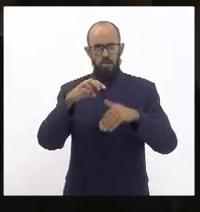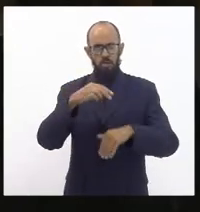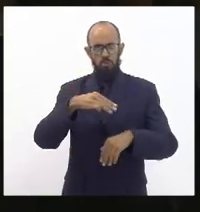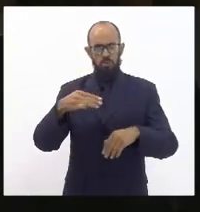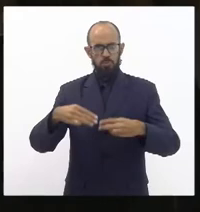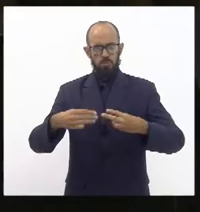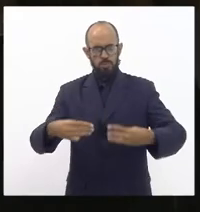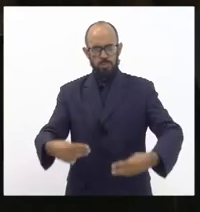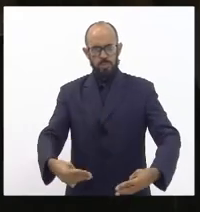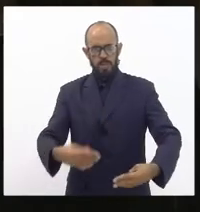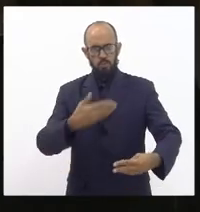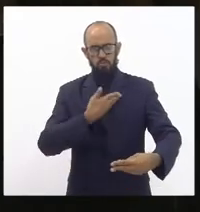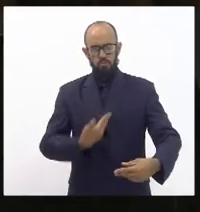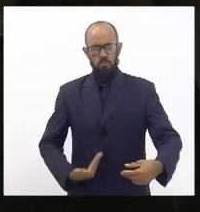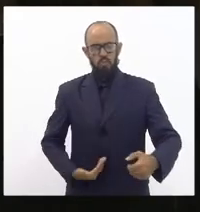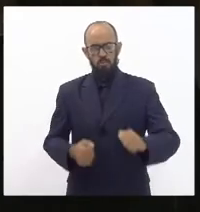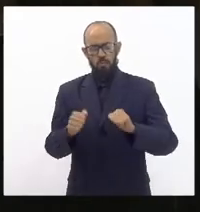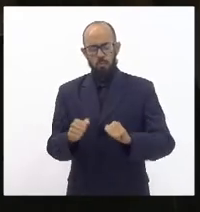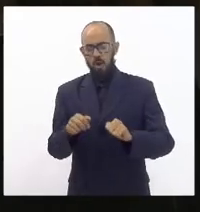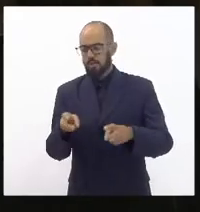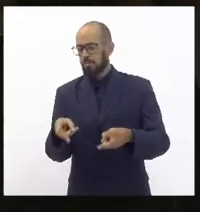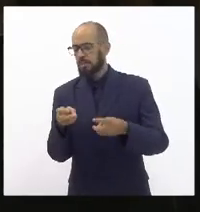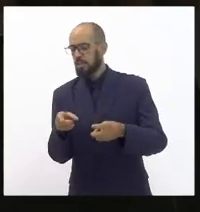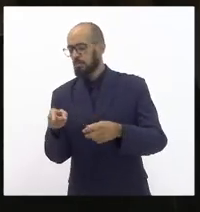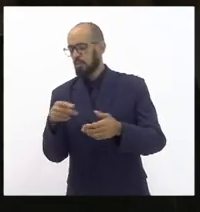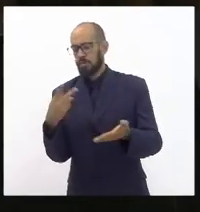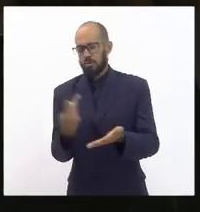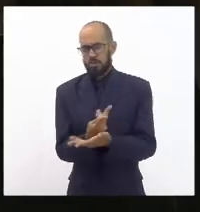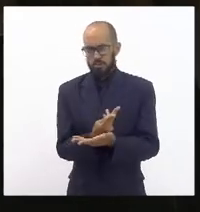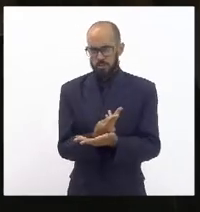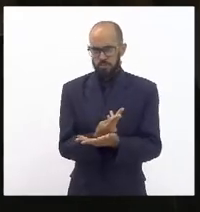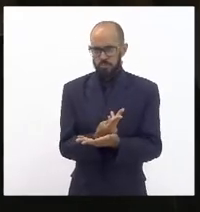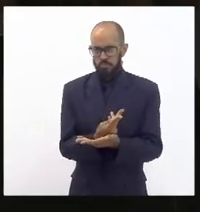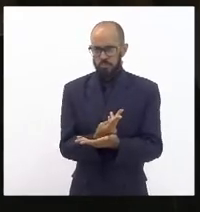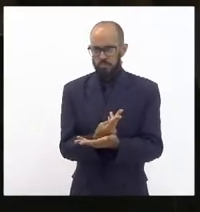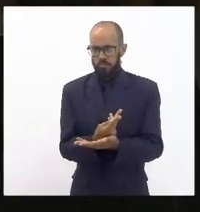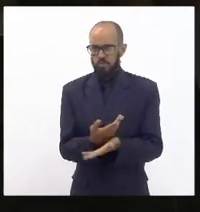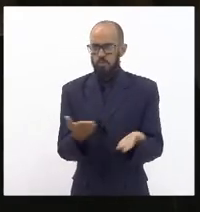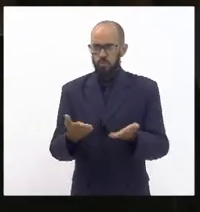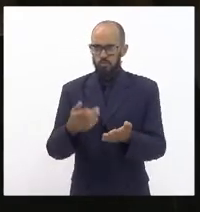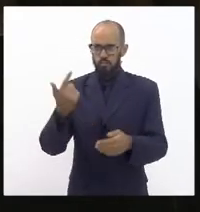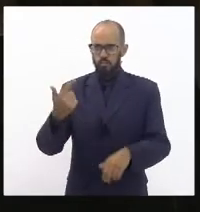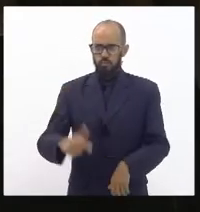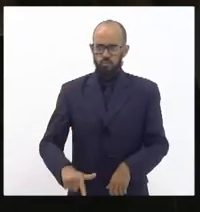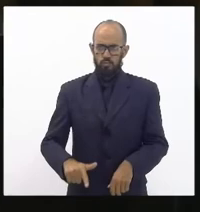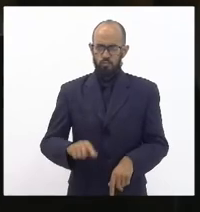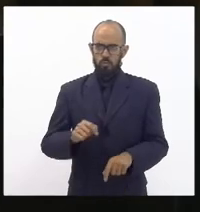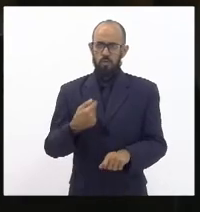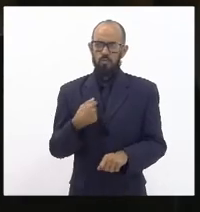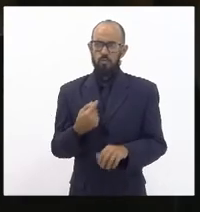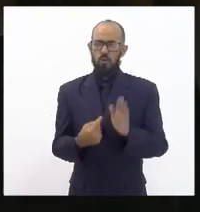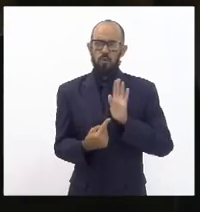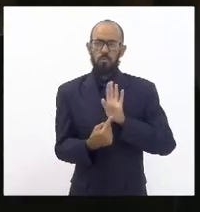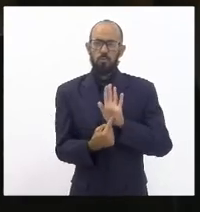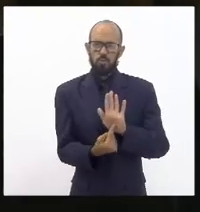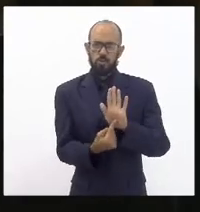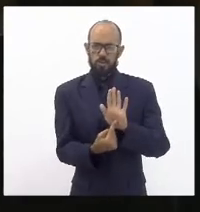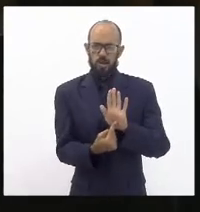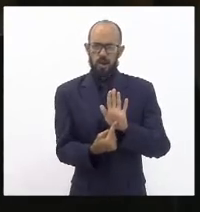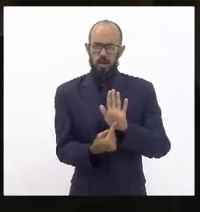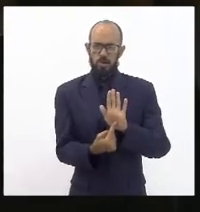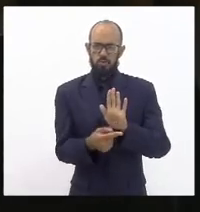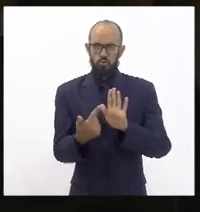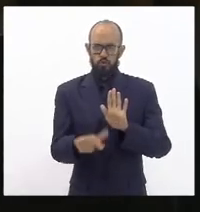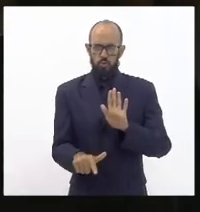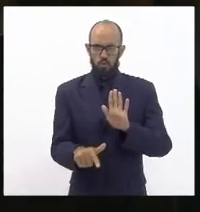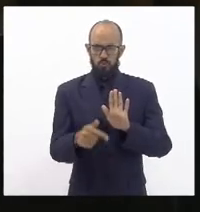possa ver de fato que está acontecendo e aqui hoje mais uma vez eu venho trazer para vocês mais